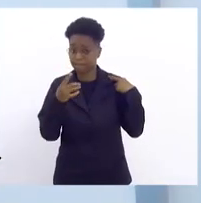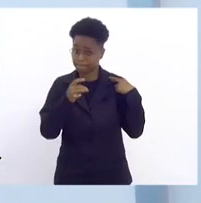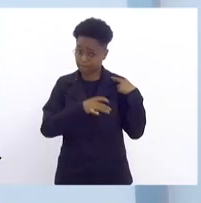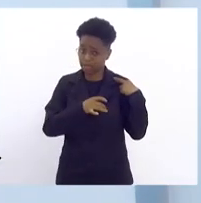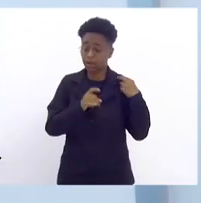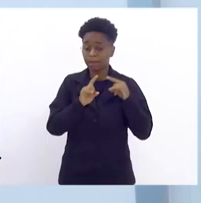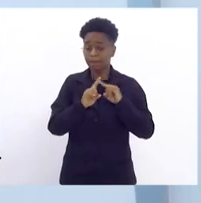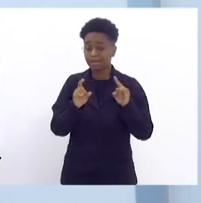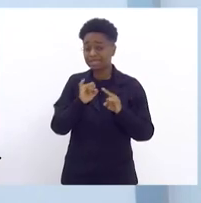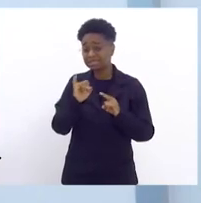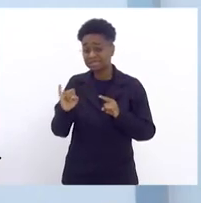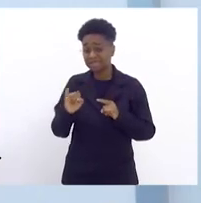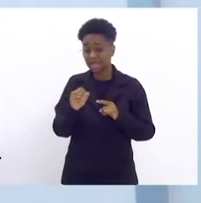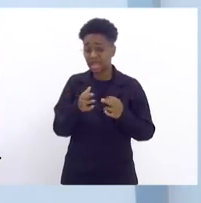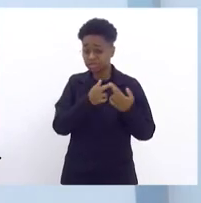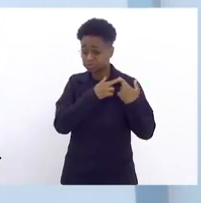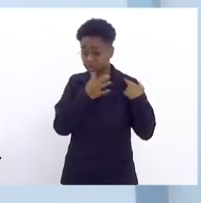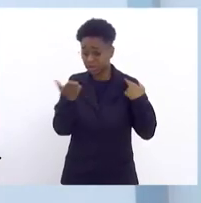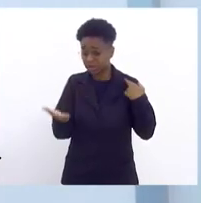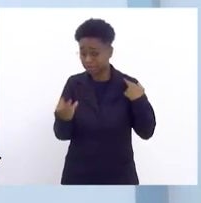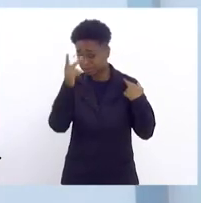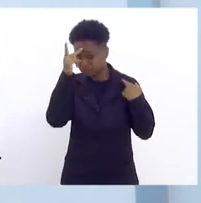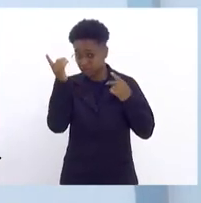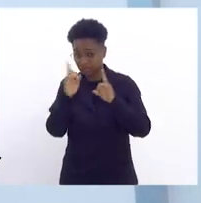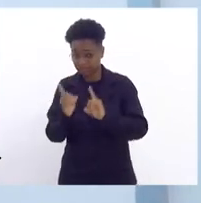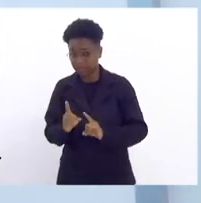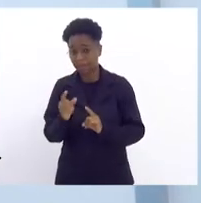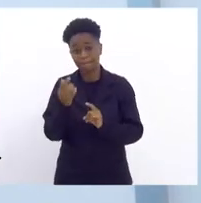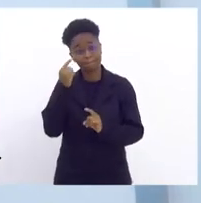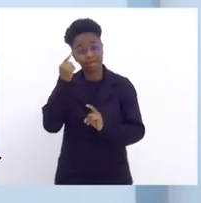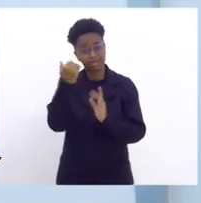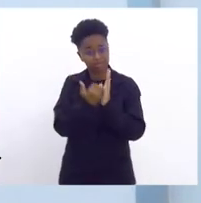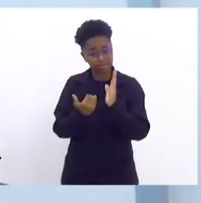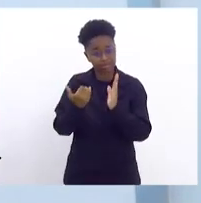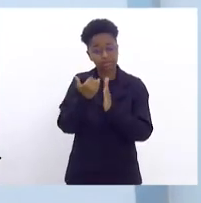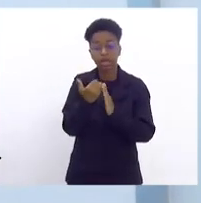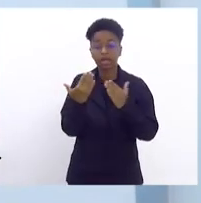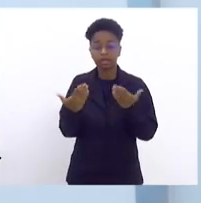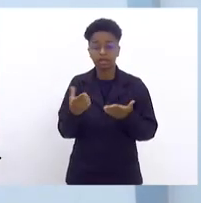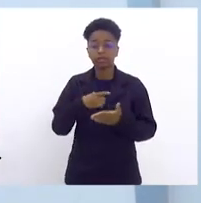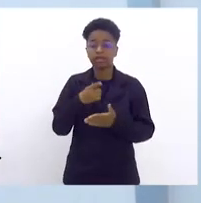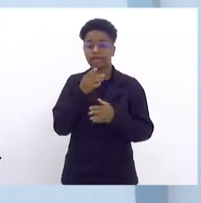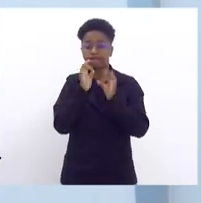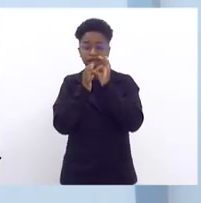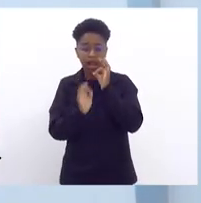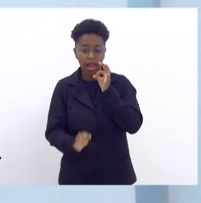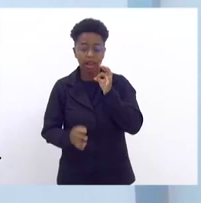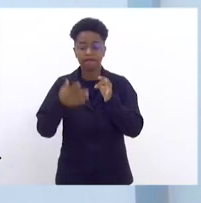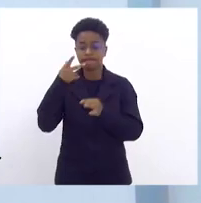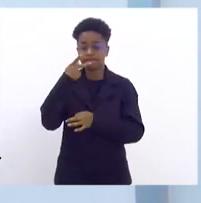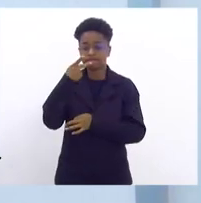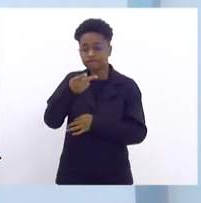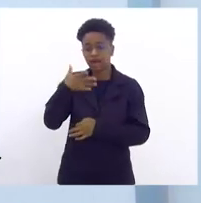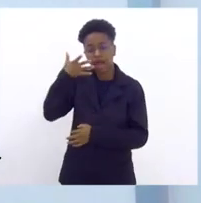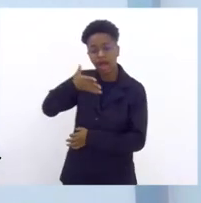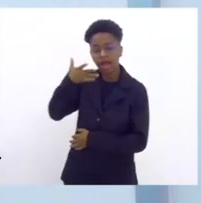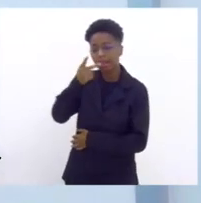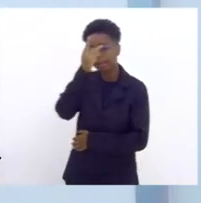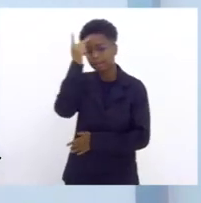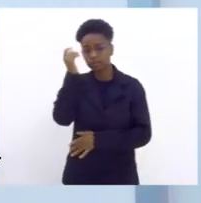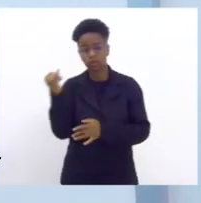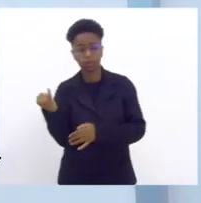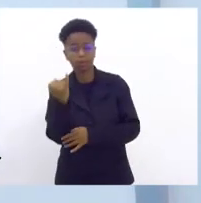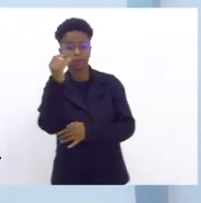uma pessoa com deficiência você pensa um pouquinho mais e vendo tantas falas e tantas pessoas importantes aqui hoje